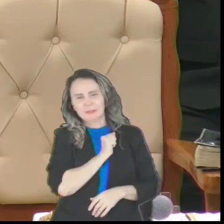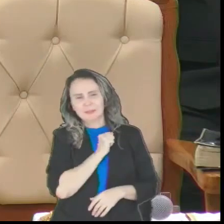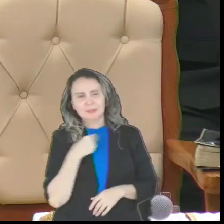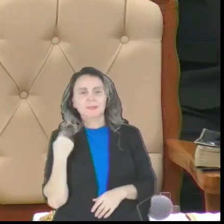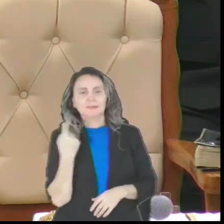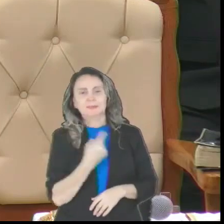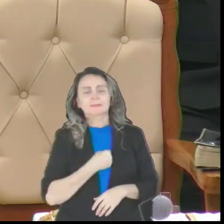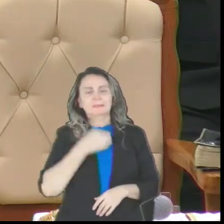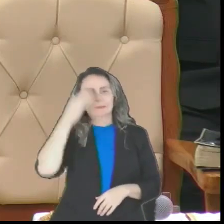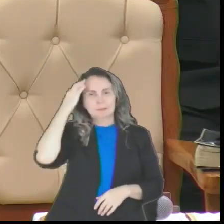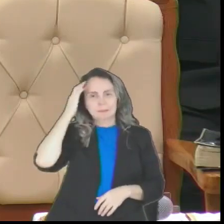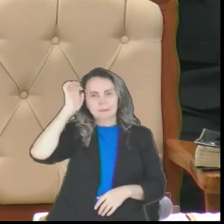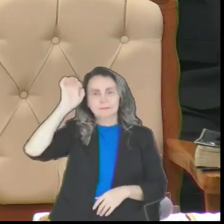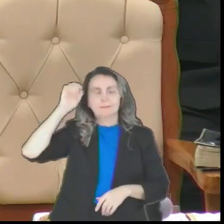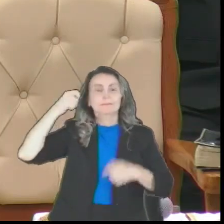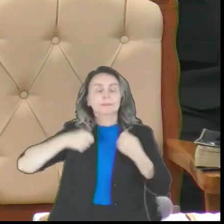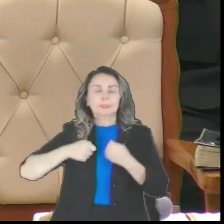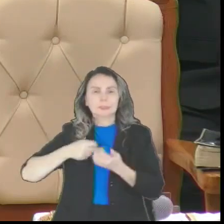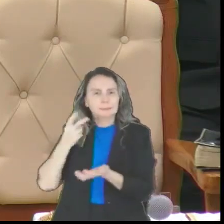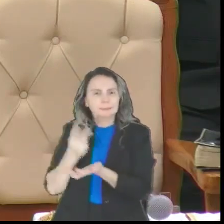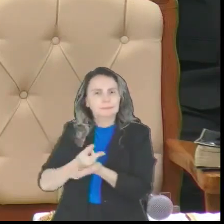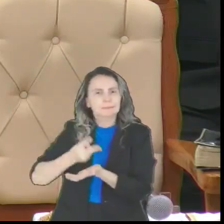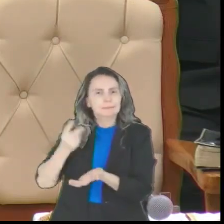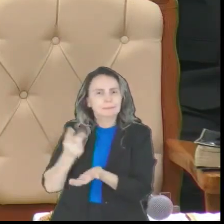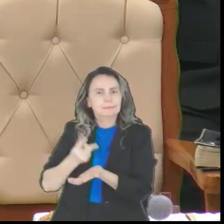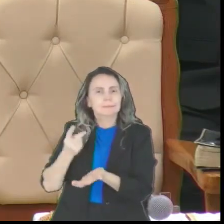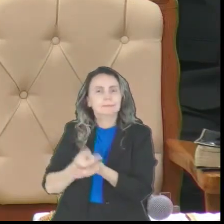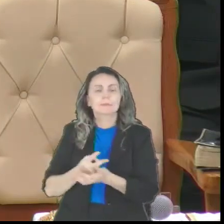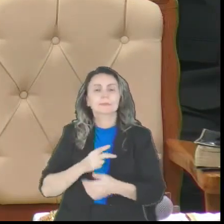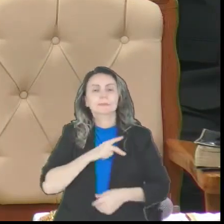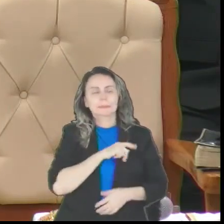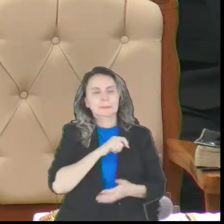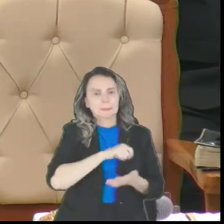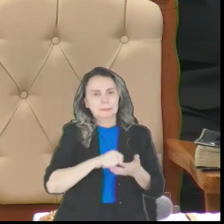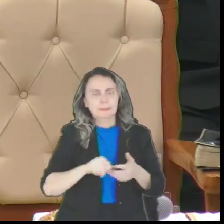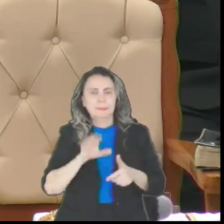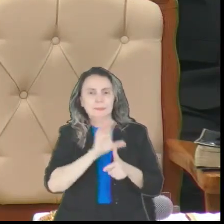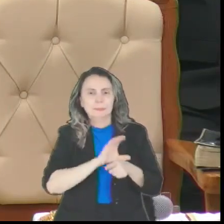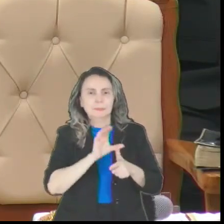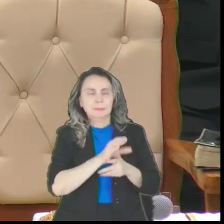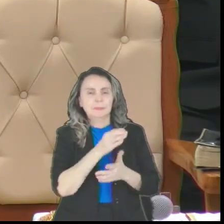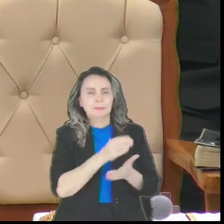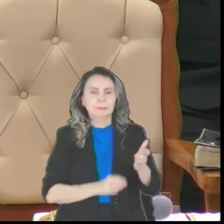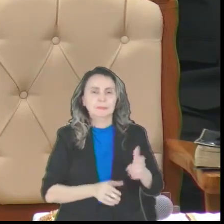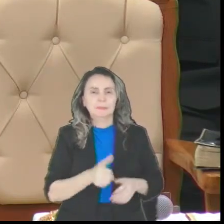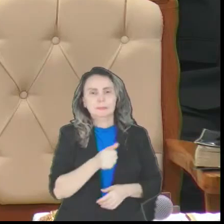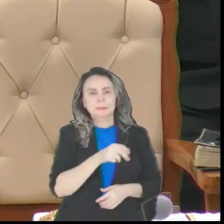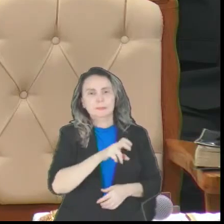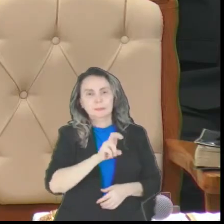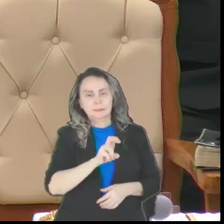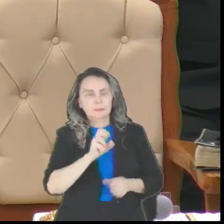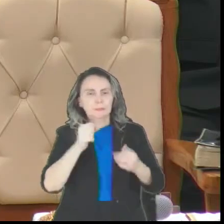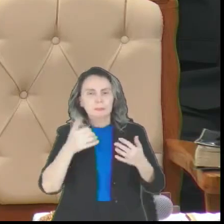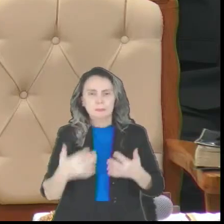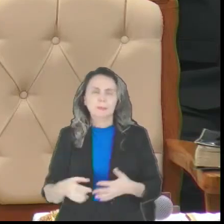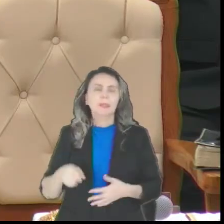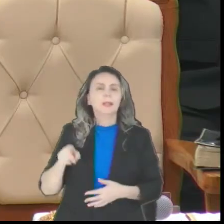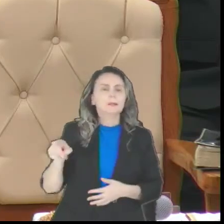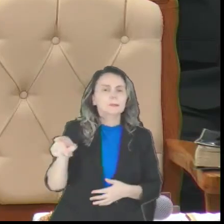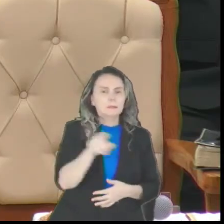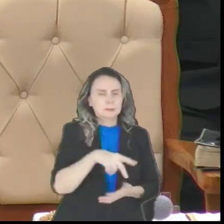ela tem que ser constante. Paulo, escrevendo aos Coríntios, no capítulo 15 da primeira epístola, disse: sede firmes